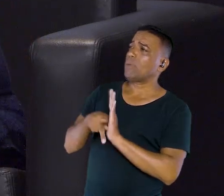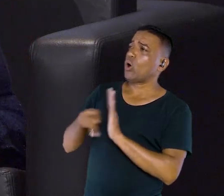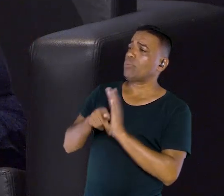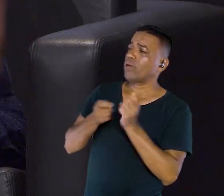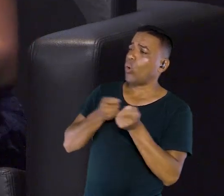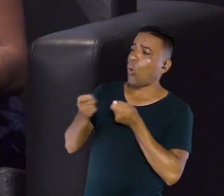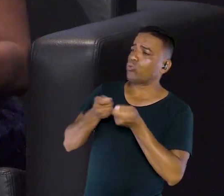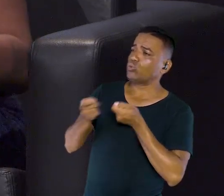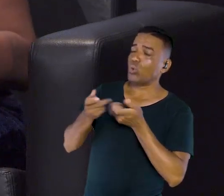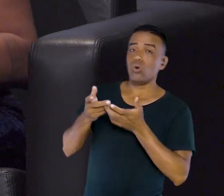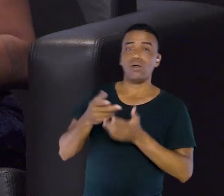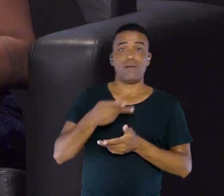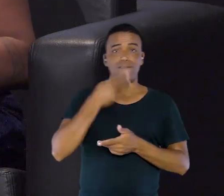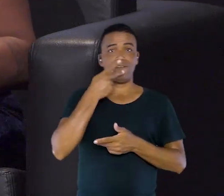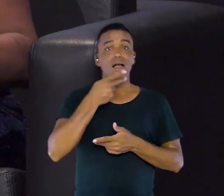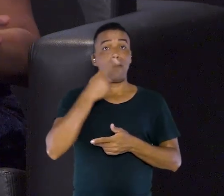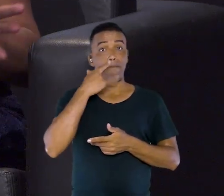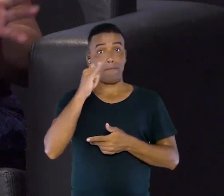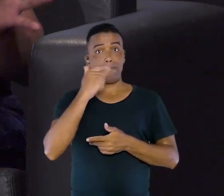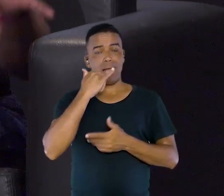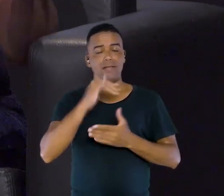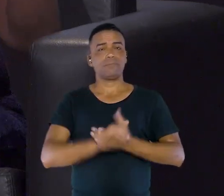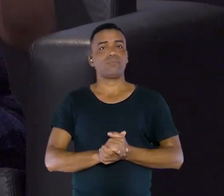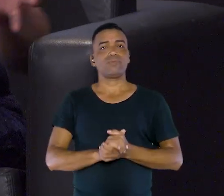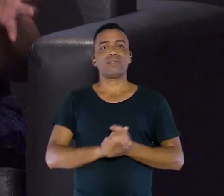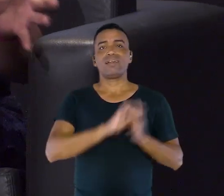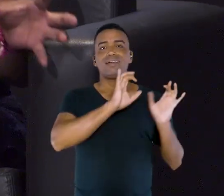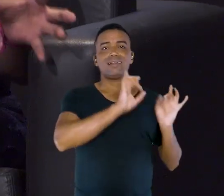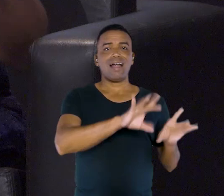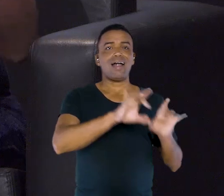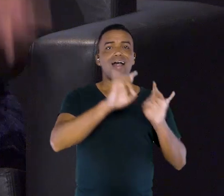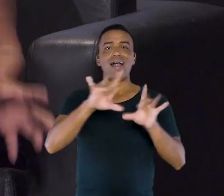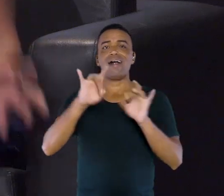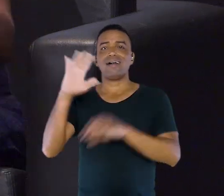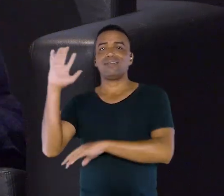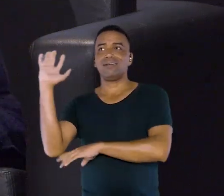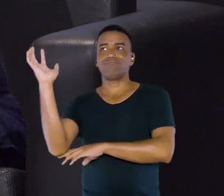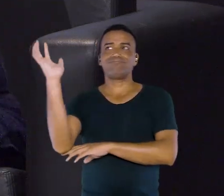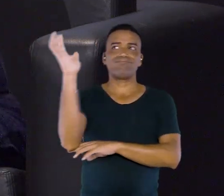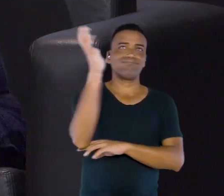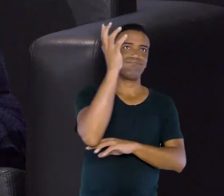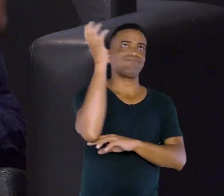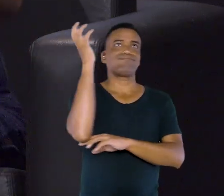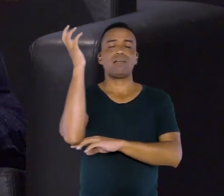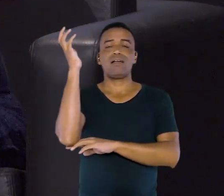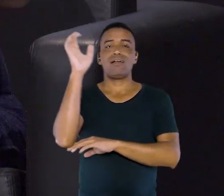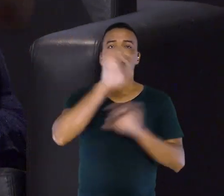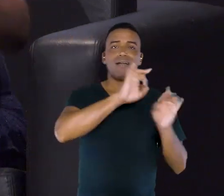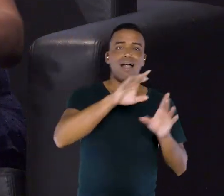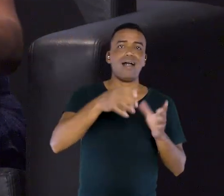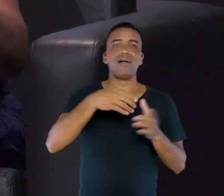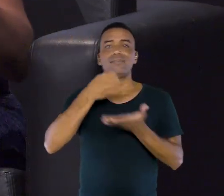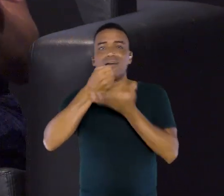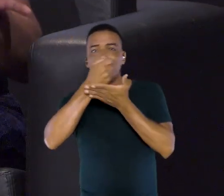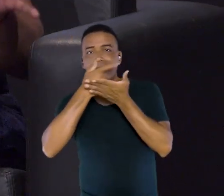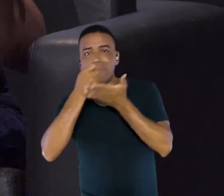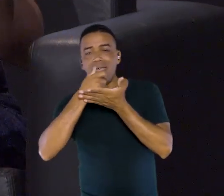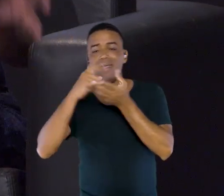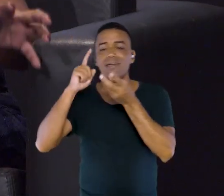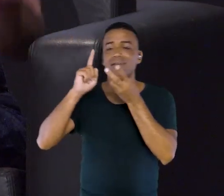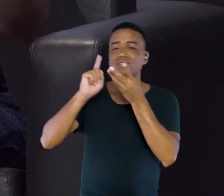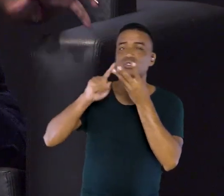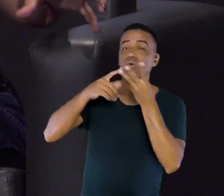de domesticar? Ele sempre diz assim, que cada palmeira, cada remédio, cada fruta,